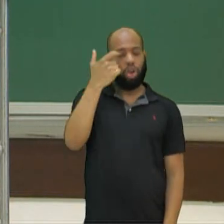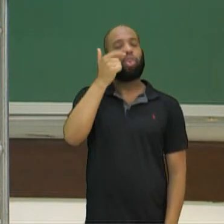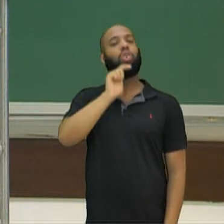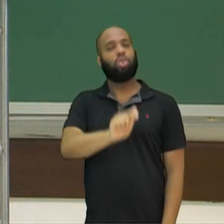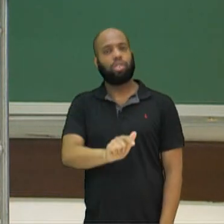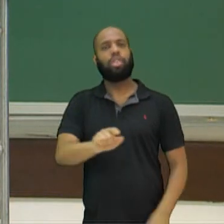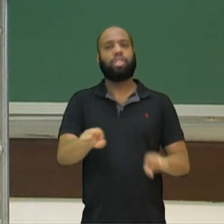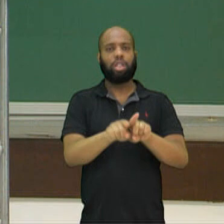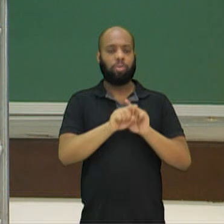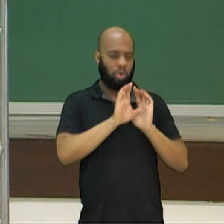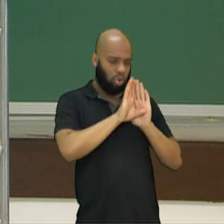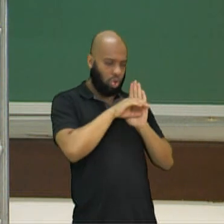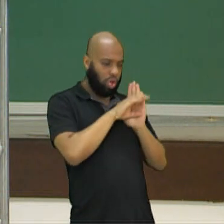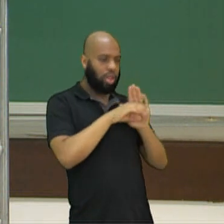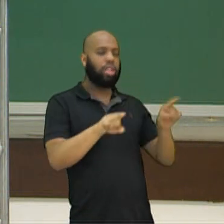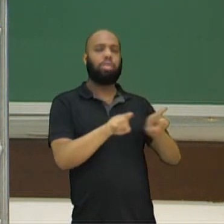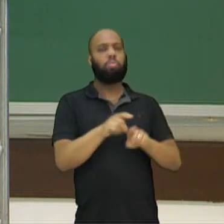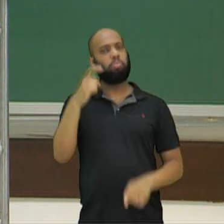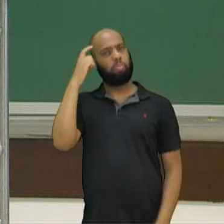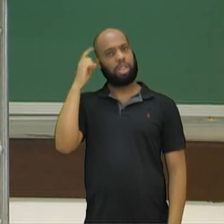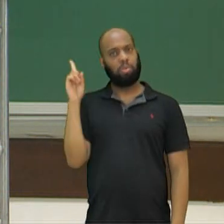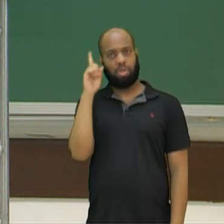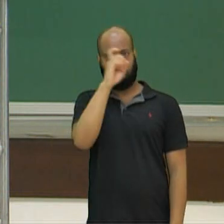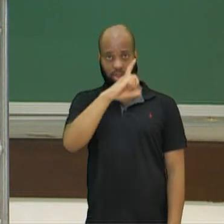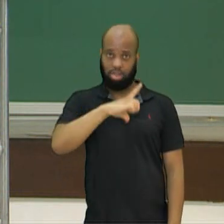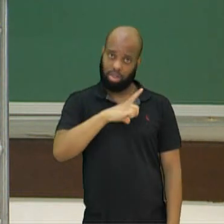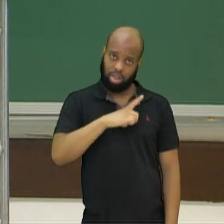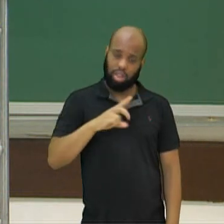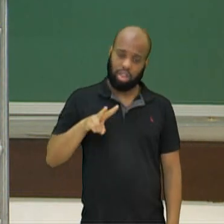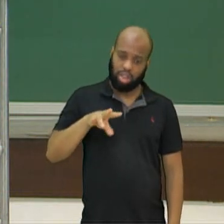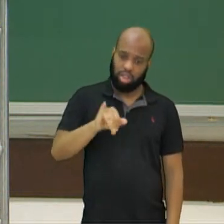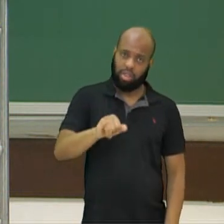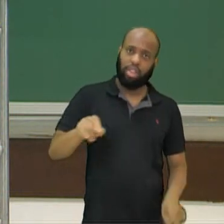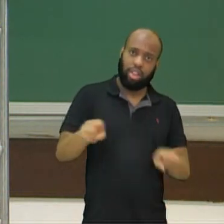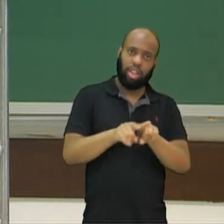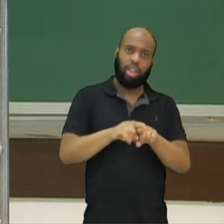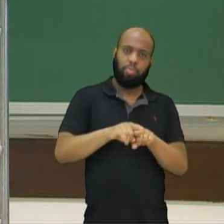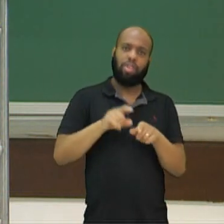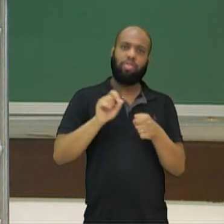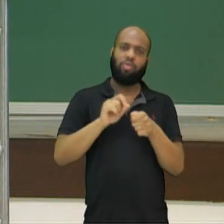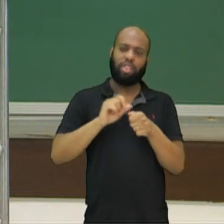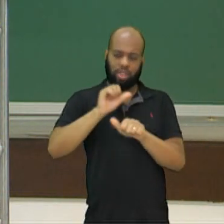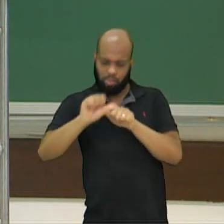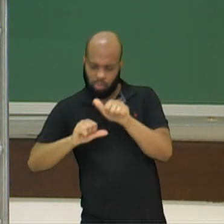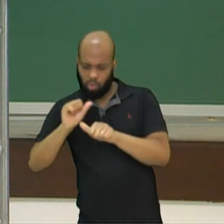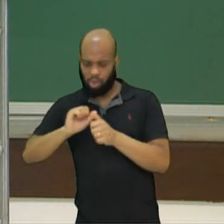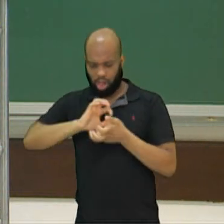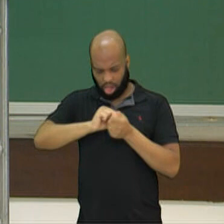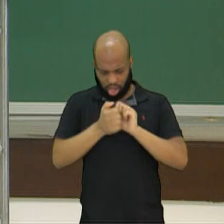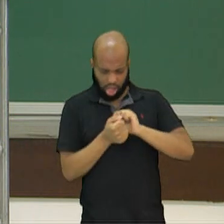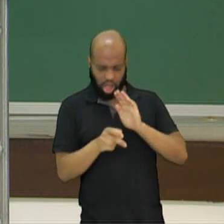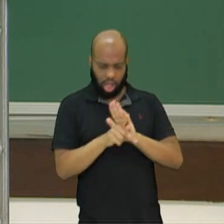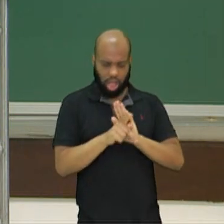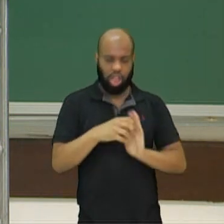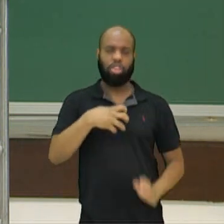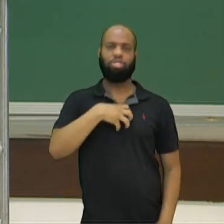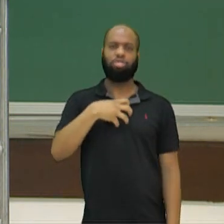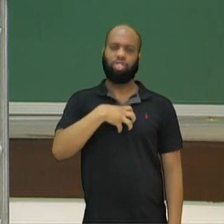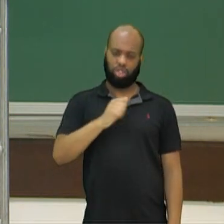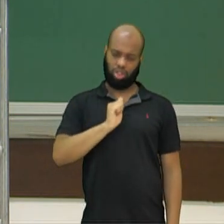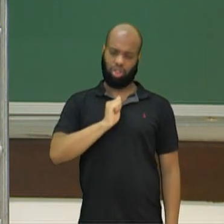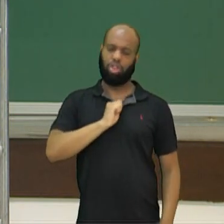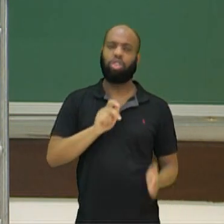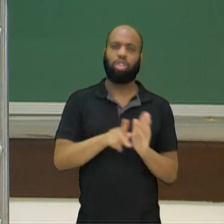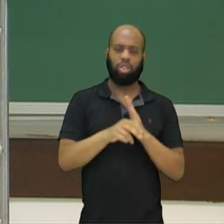dominamos conceitos e pensamentos complexos e que vão moldar toda a nossa atitude moral